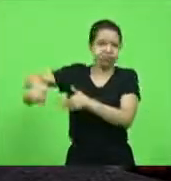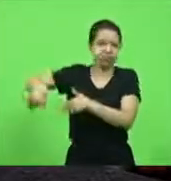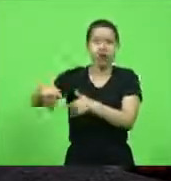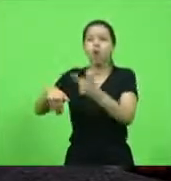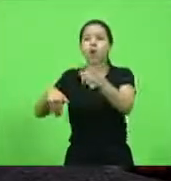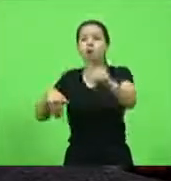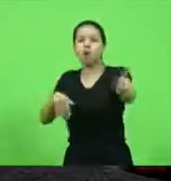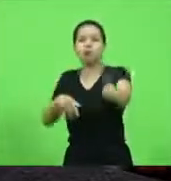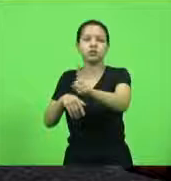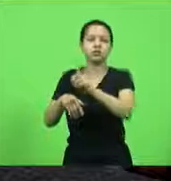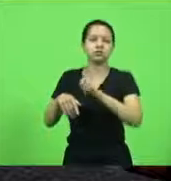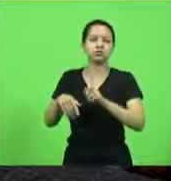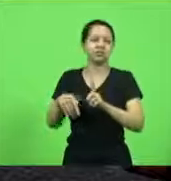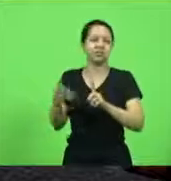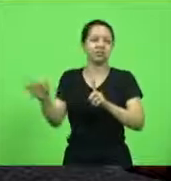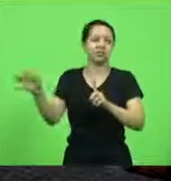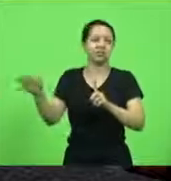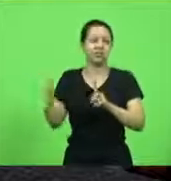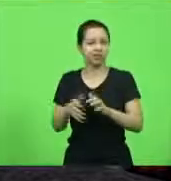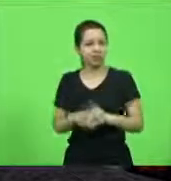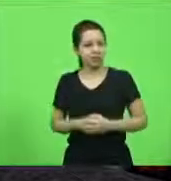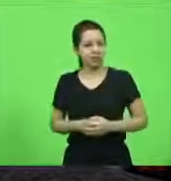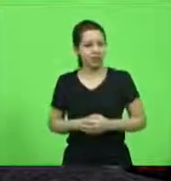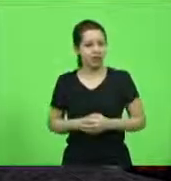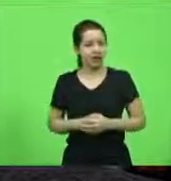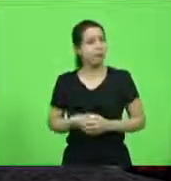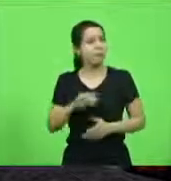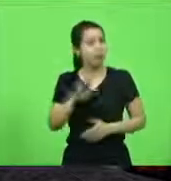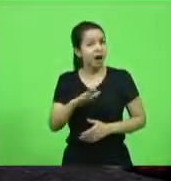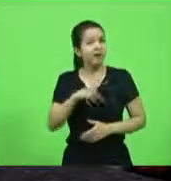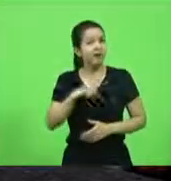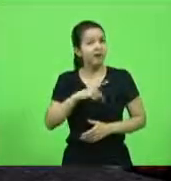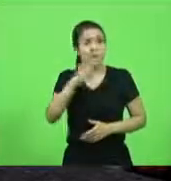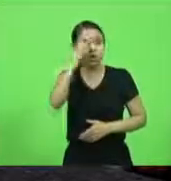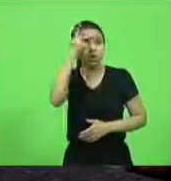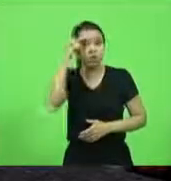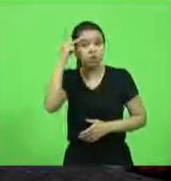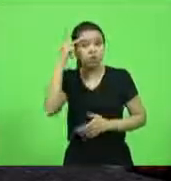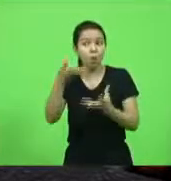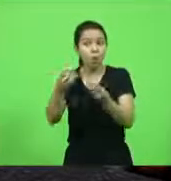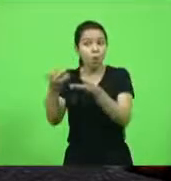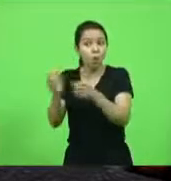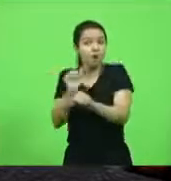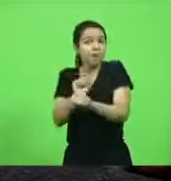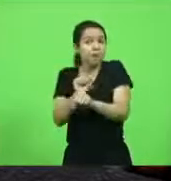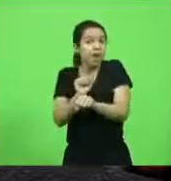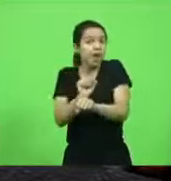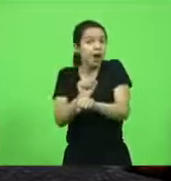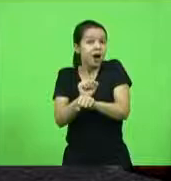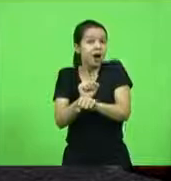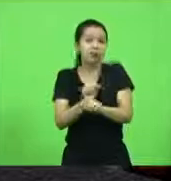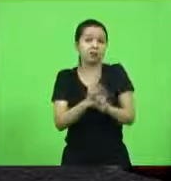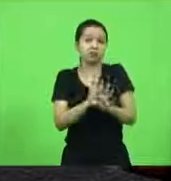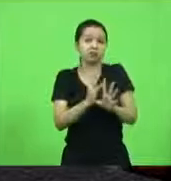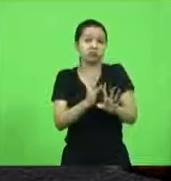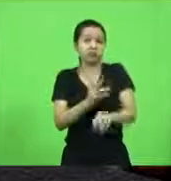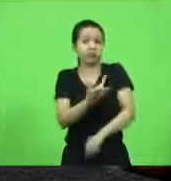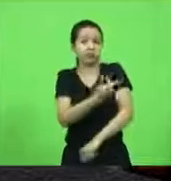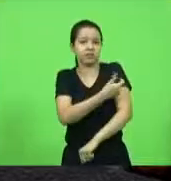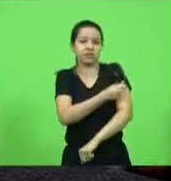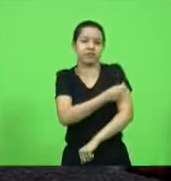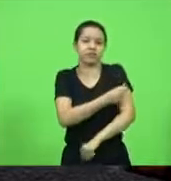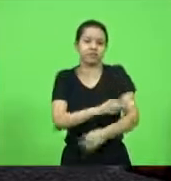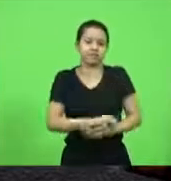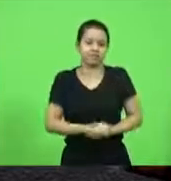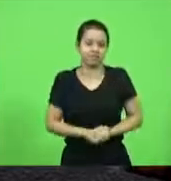é a verdade. Tem gente esperando avidamente esta vacina e os nossos queridos